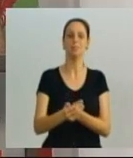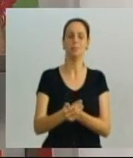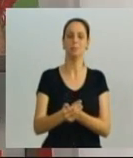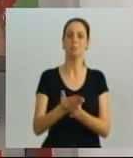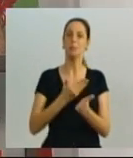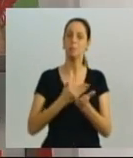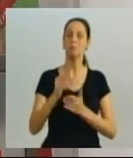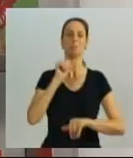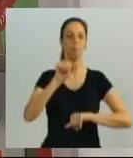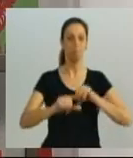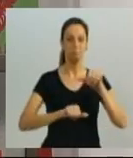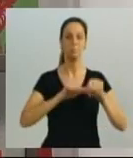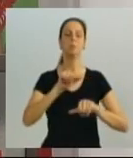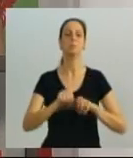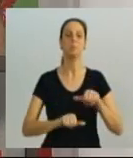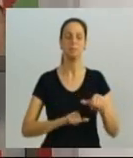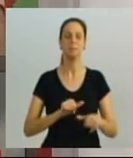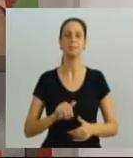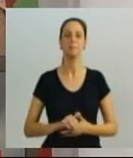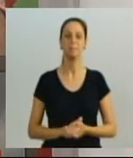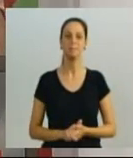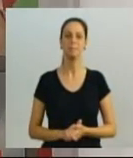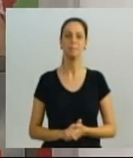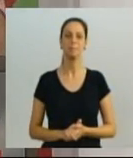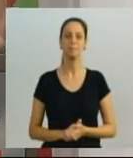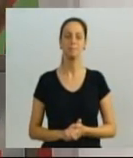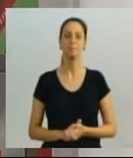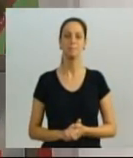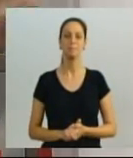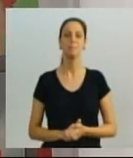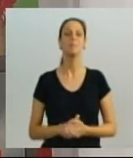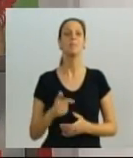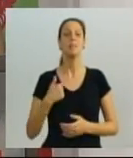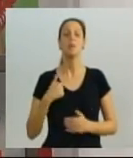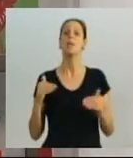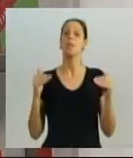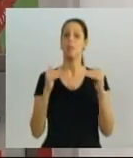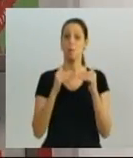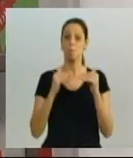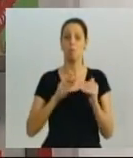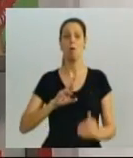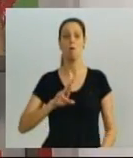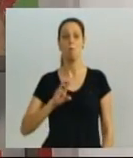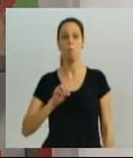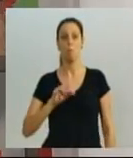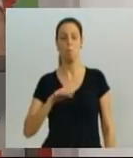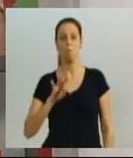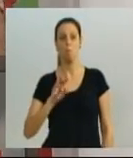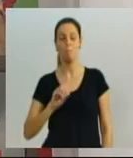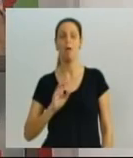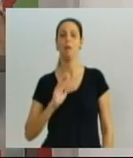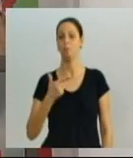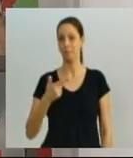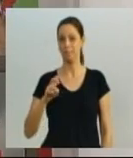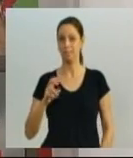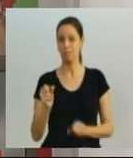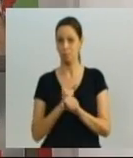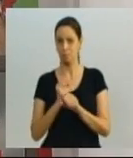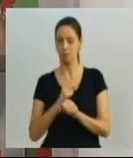das mudanças. Eu, como o Roberto da Luz falou, que está há 25 anos na política, eu devo estar mais ou menos